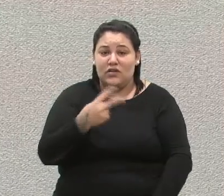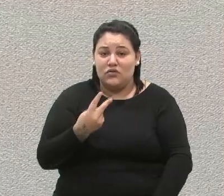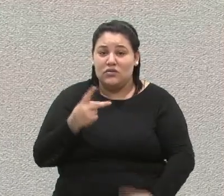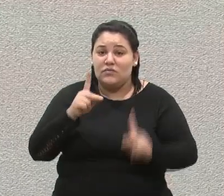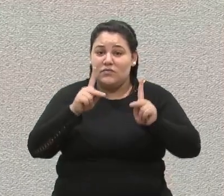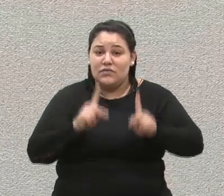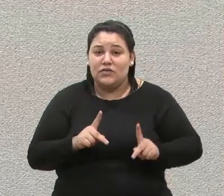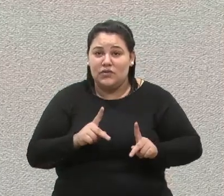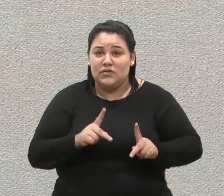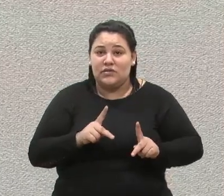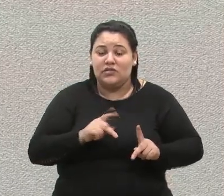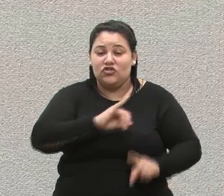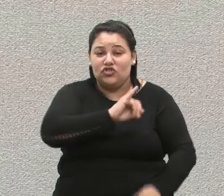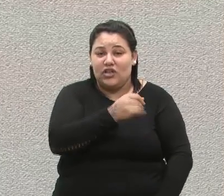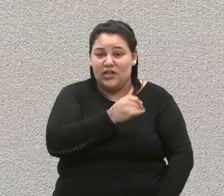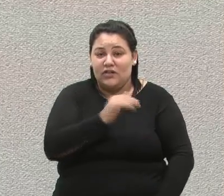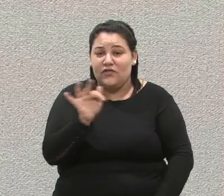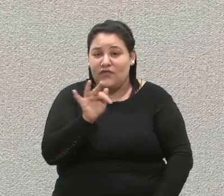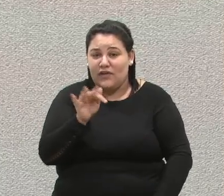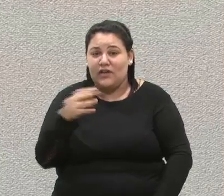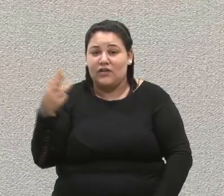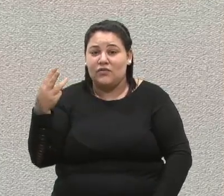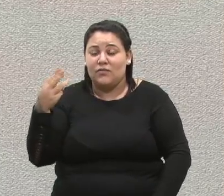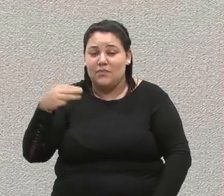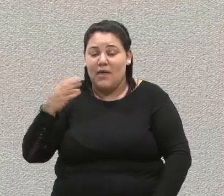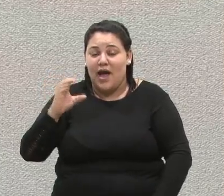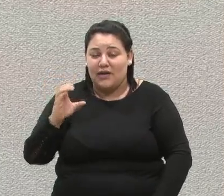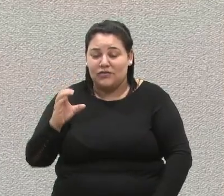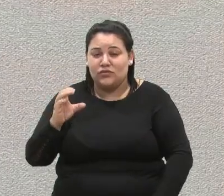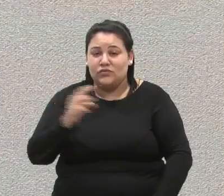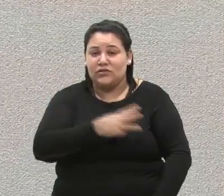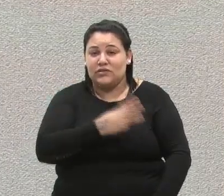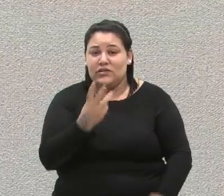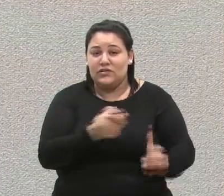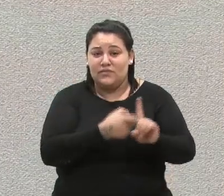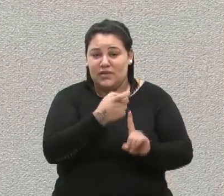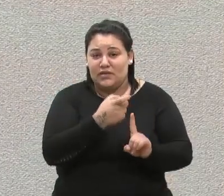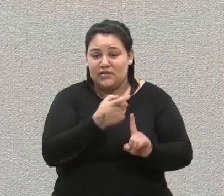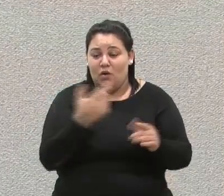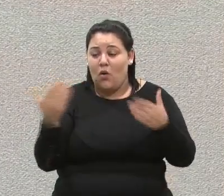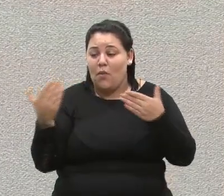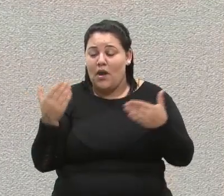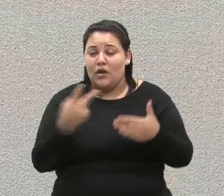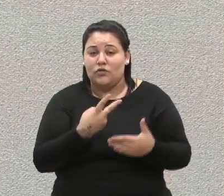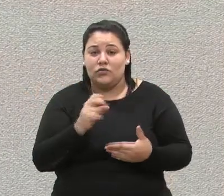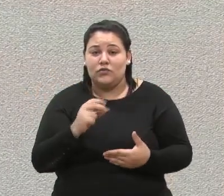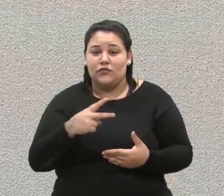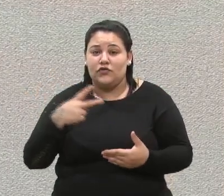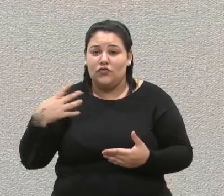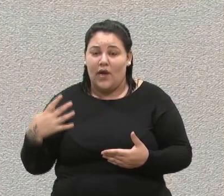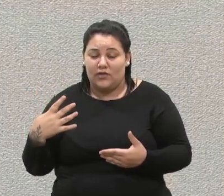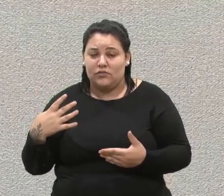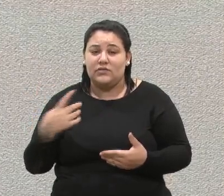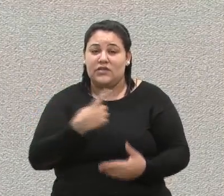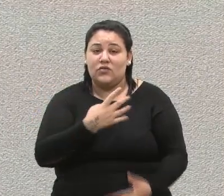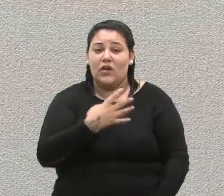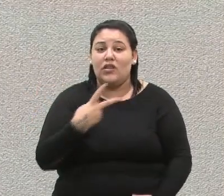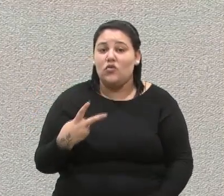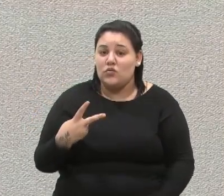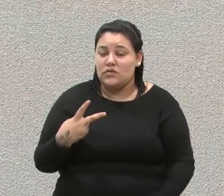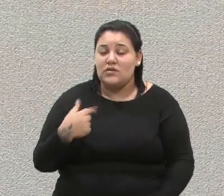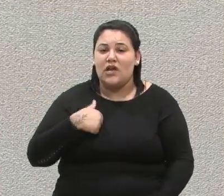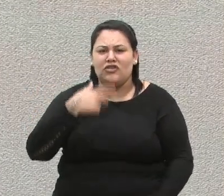pessoas no primeiro trimestre de 2023, comparado com 2024, 142. Então, a gente nota